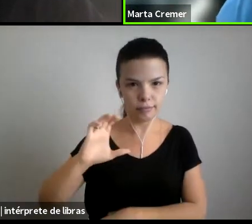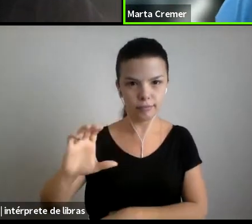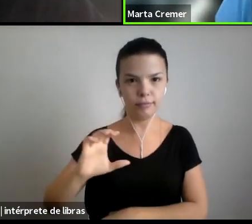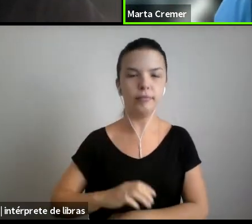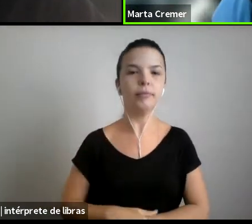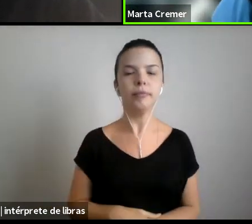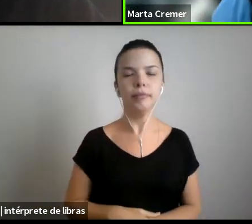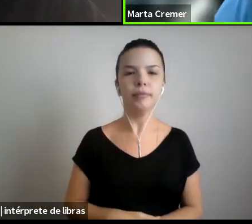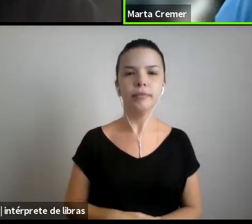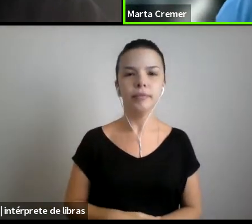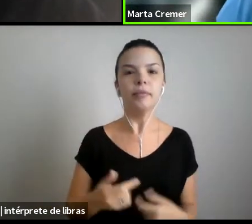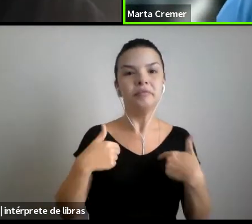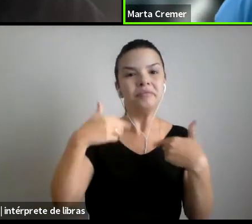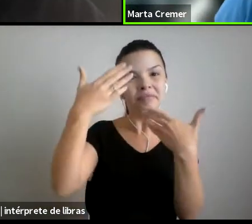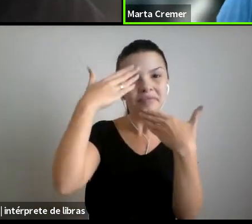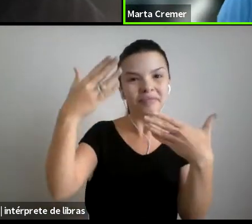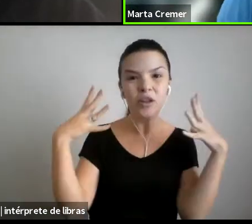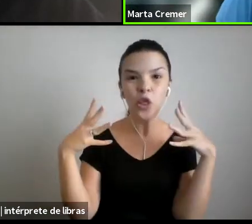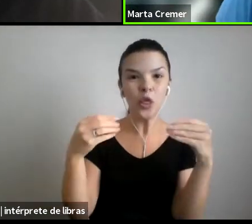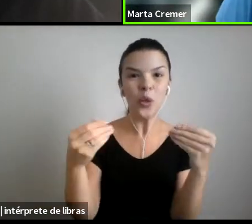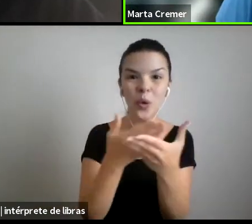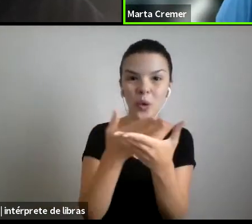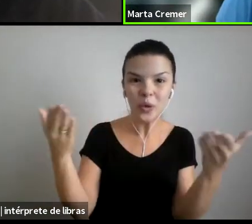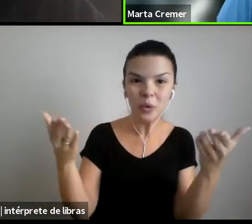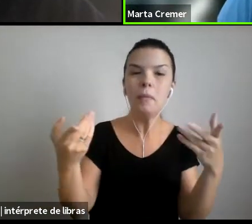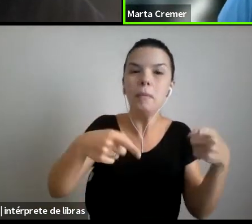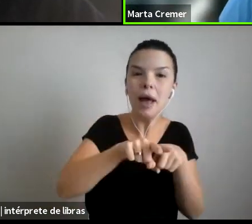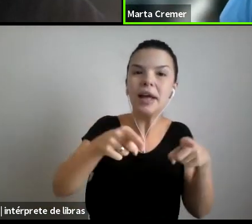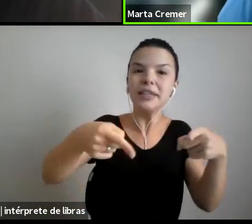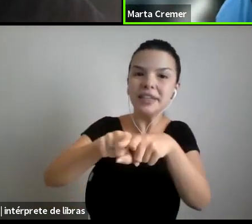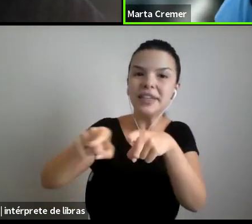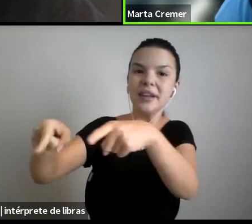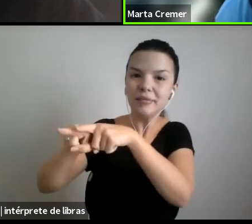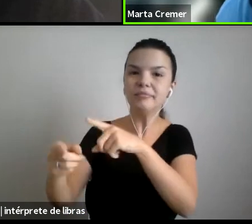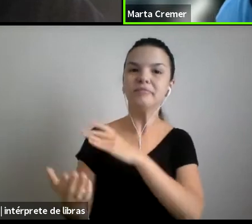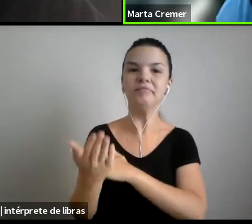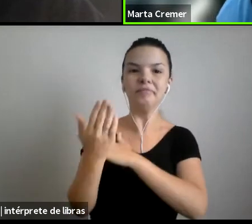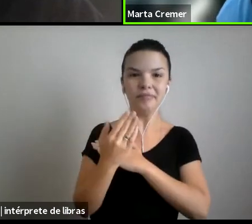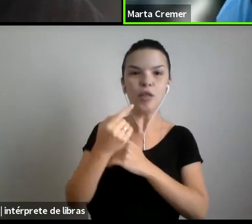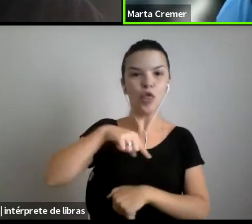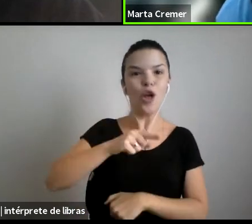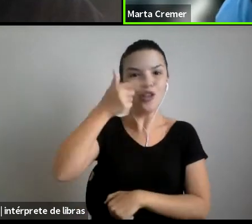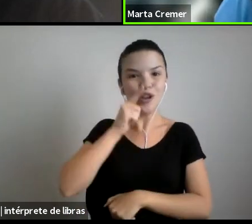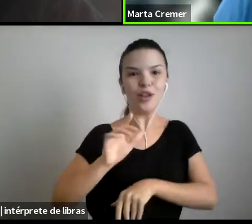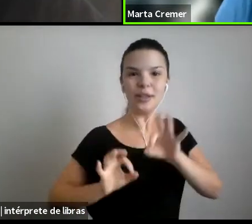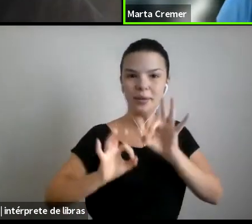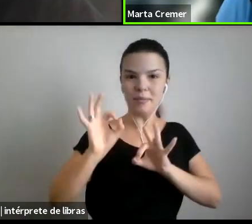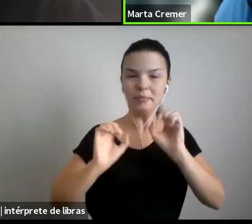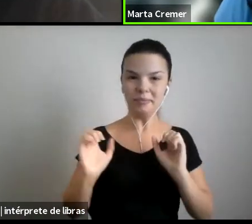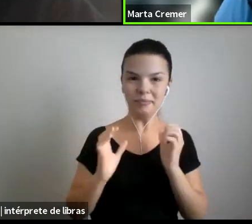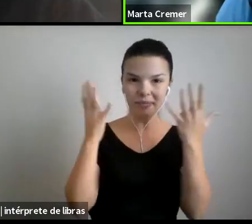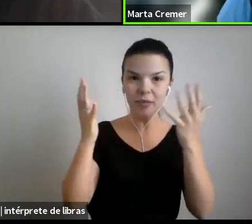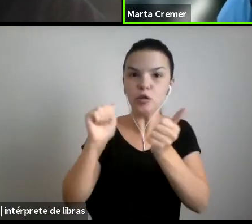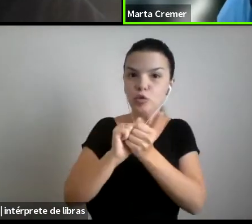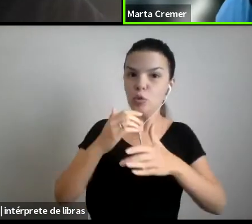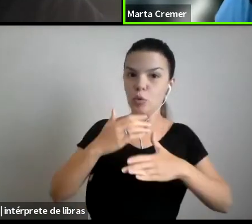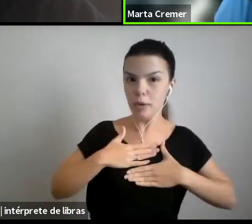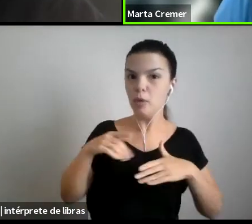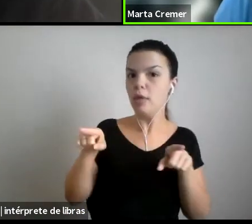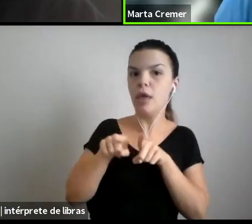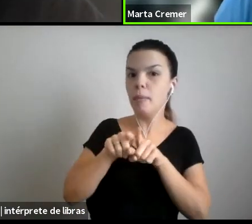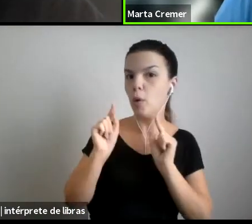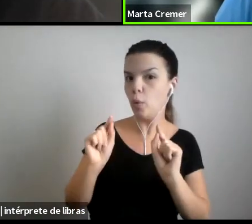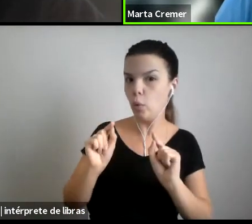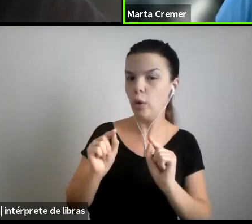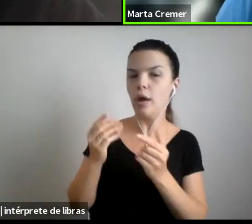FAPESC. Agradeço a todos os parceiros que contribuíram para a realização desse evento. Comigo estão também aqui